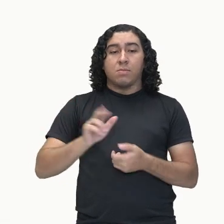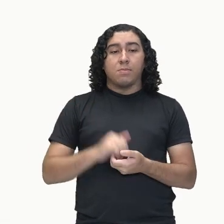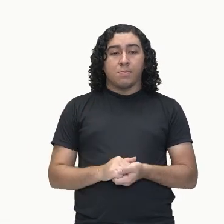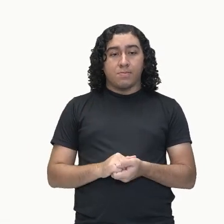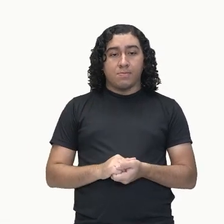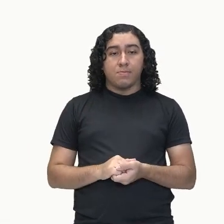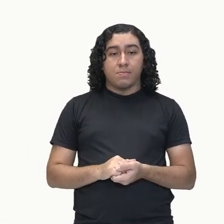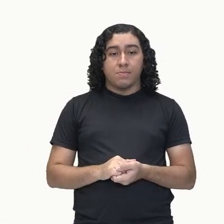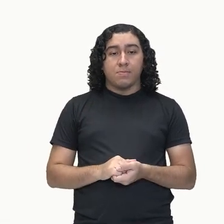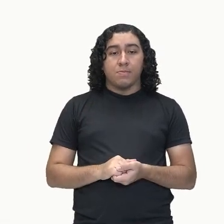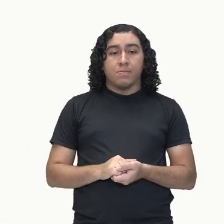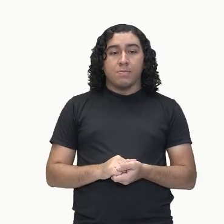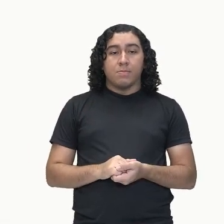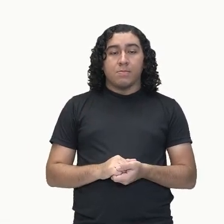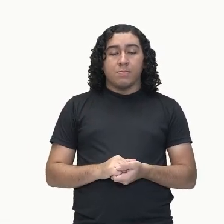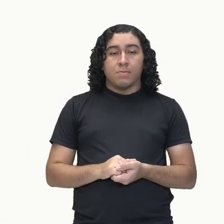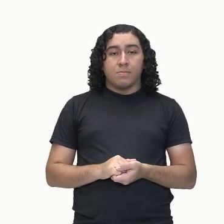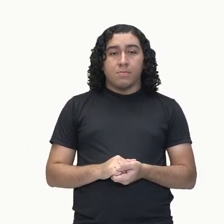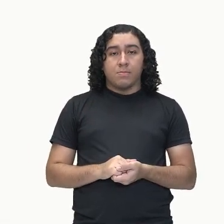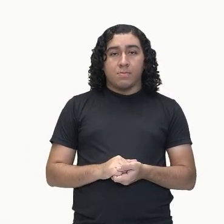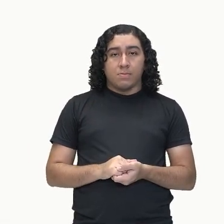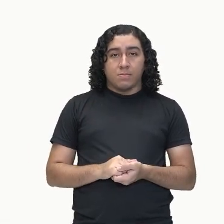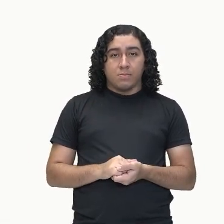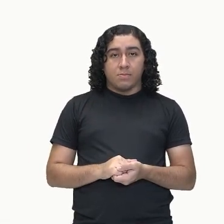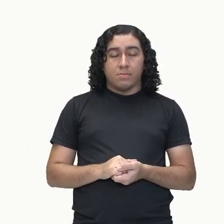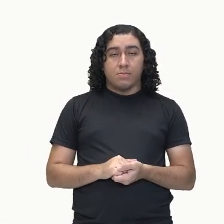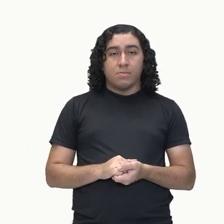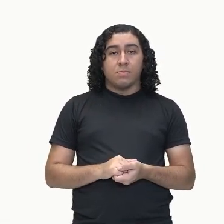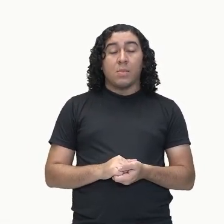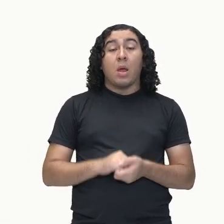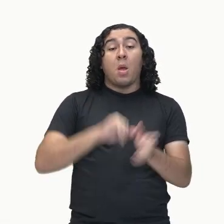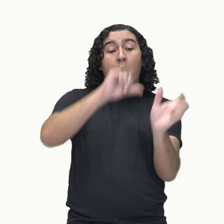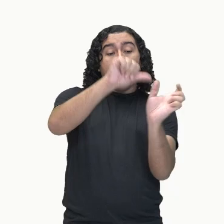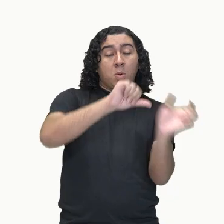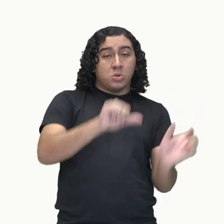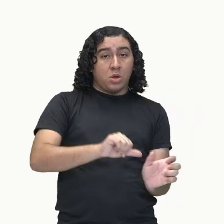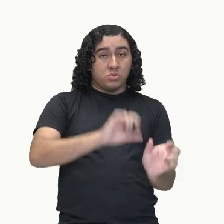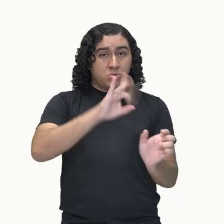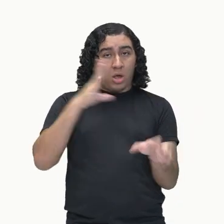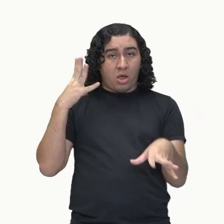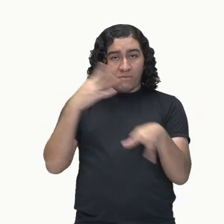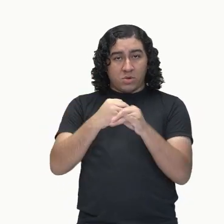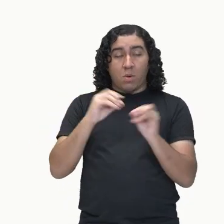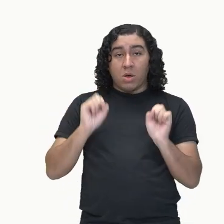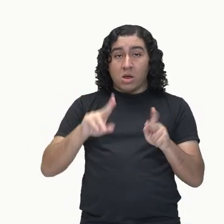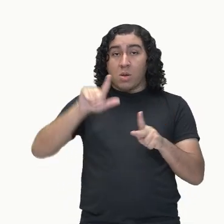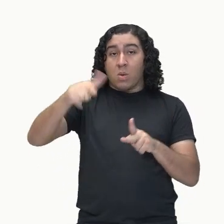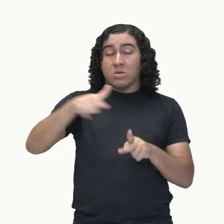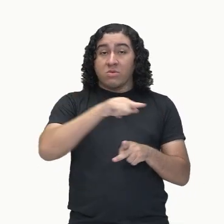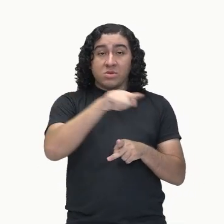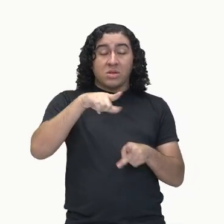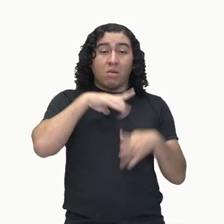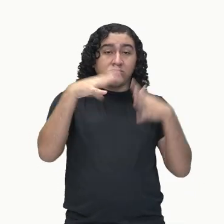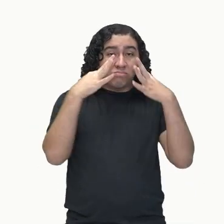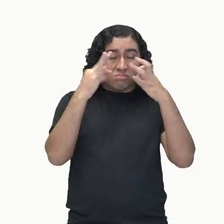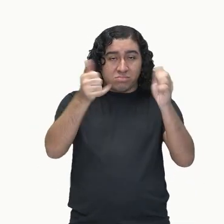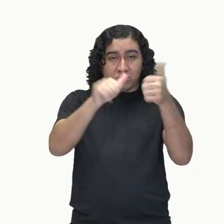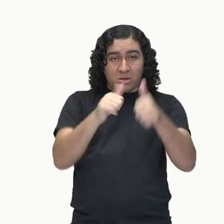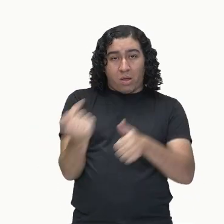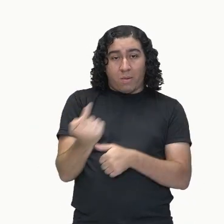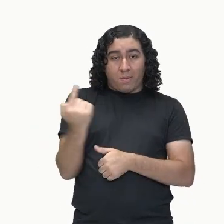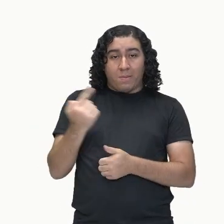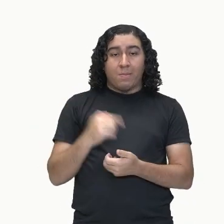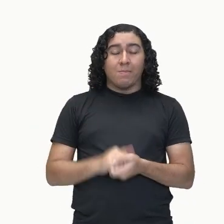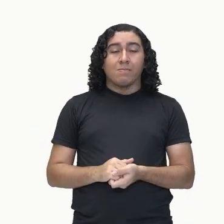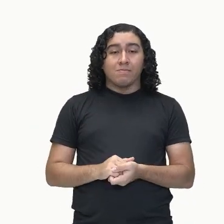verbo quea eu estou conjugando porque é uma revisão somente a primeira pessoa pessa as demais vocês vão tomando partido Aí temos alguns